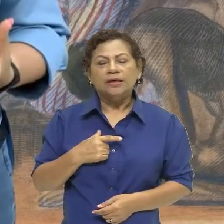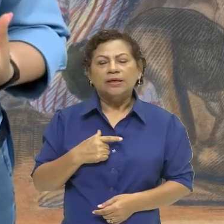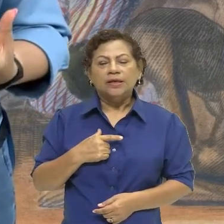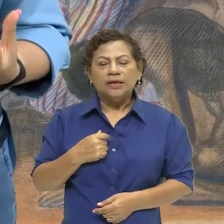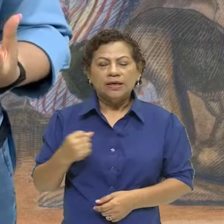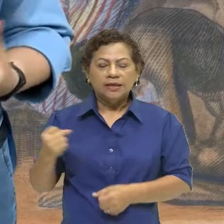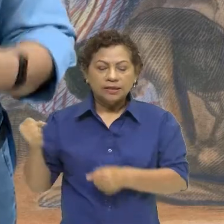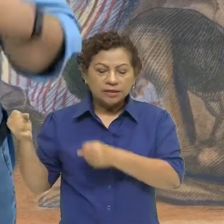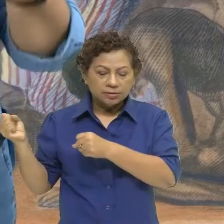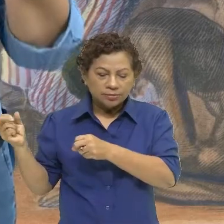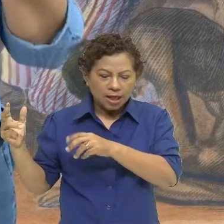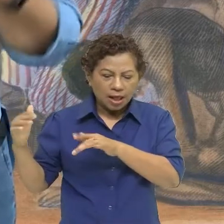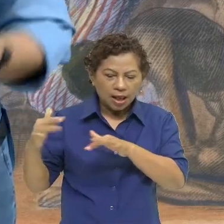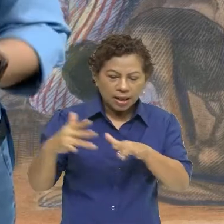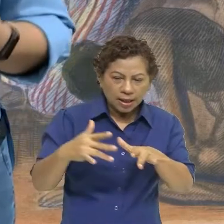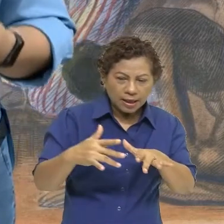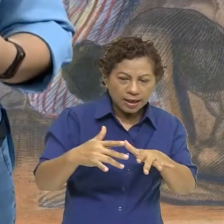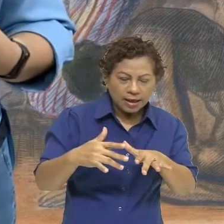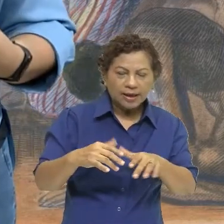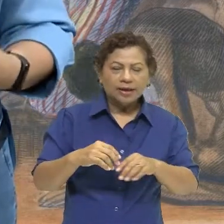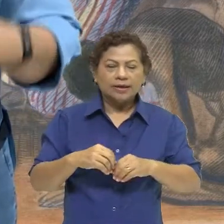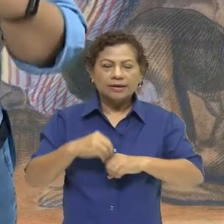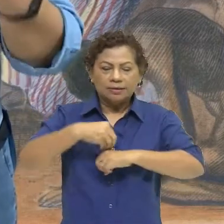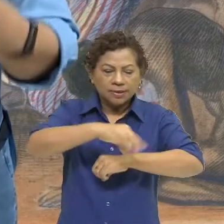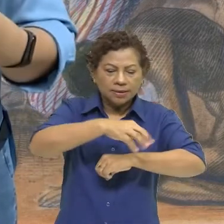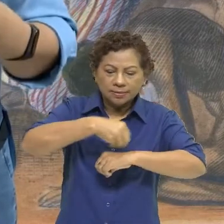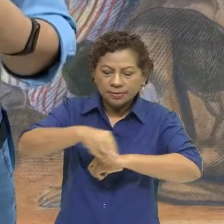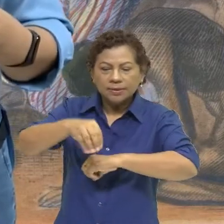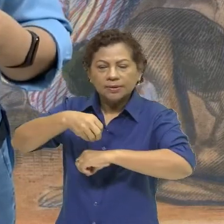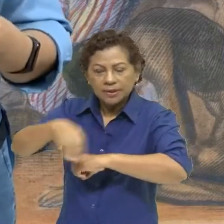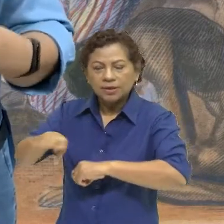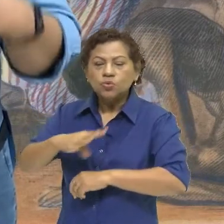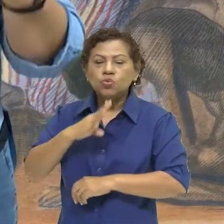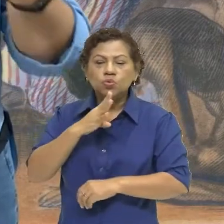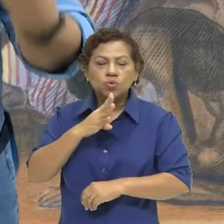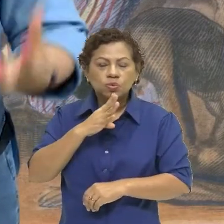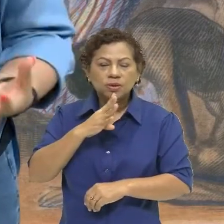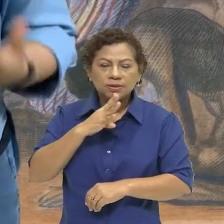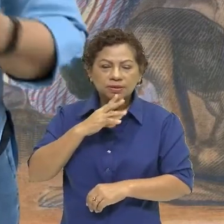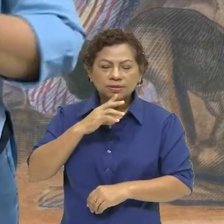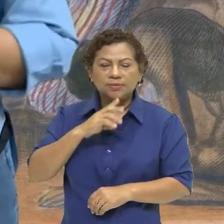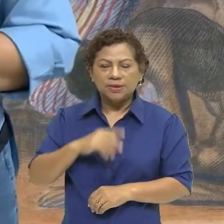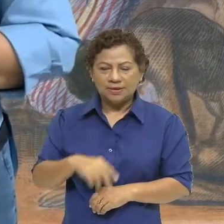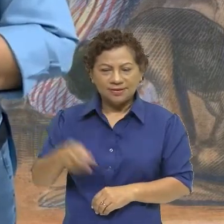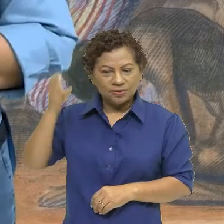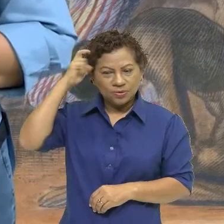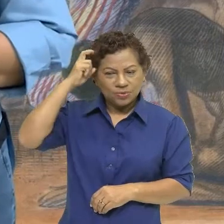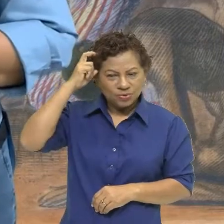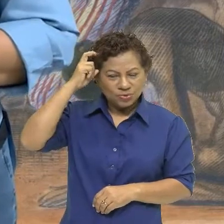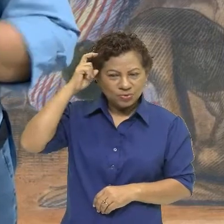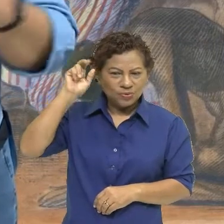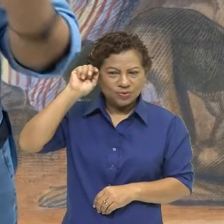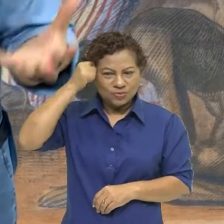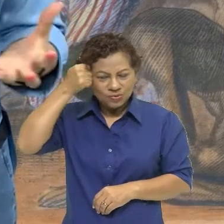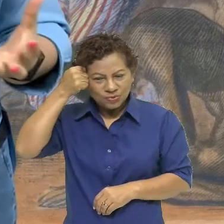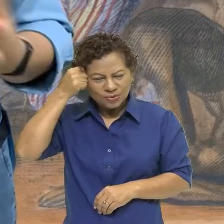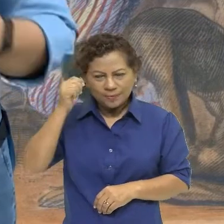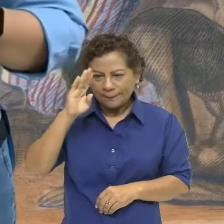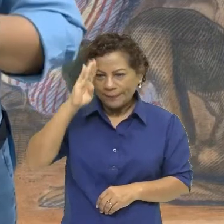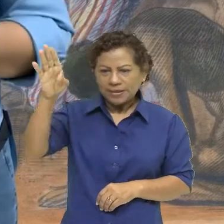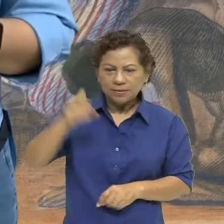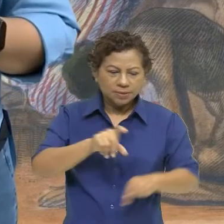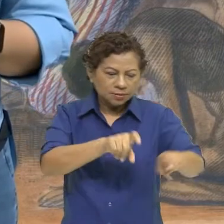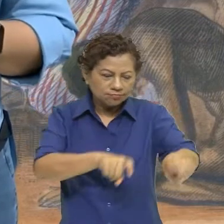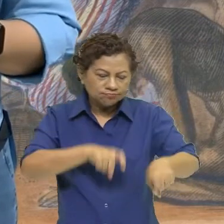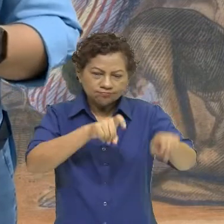conhecimento que eles possuíam foi fundamental para que a agricultura ocorresse aqui no Brasil. Então,